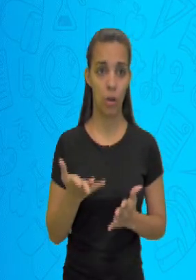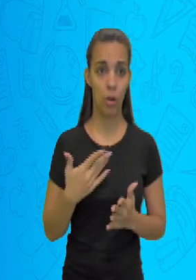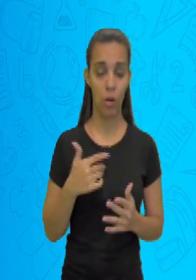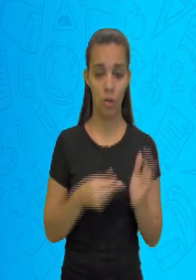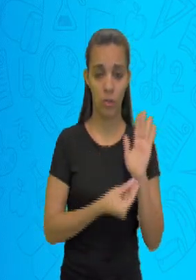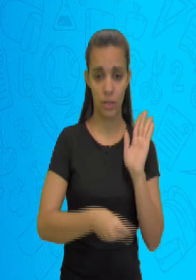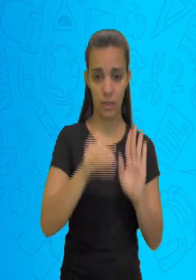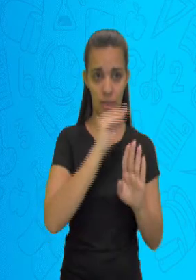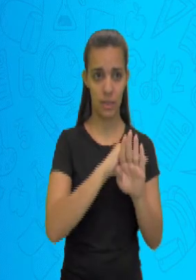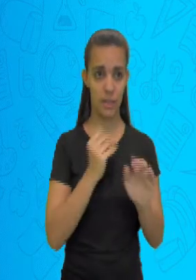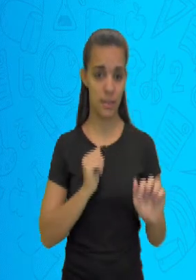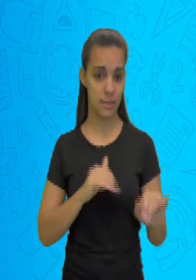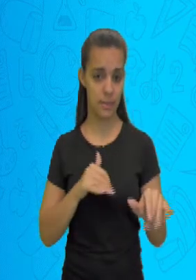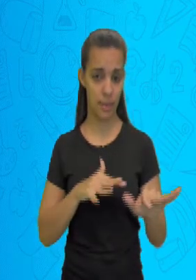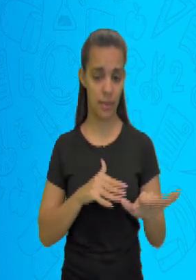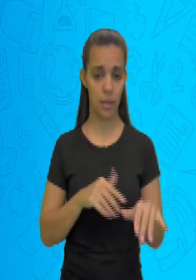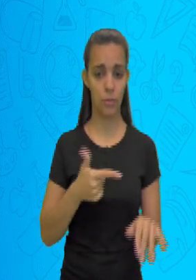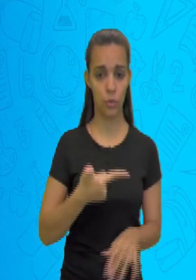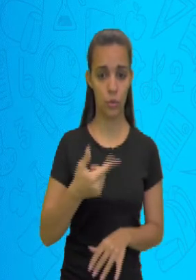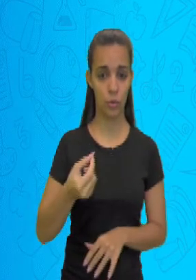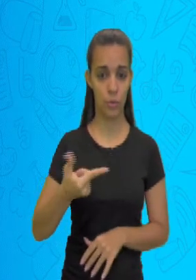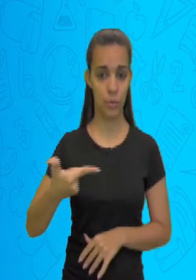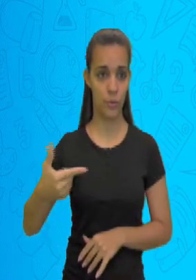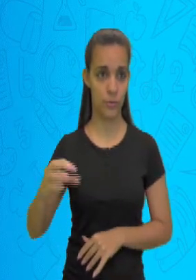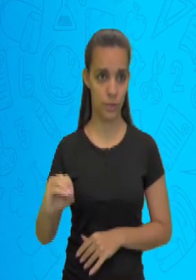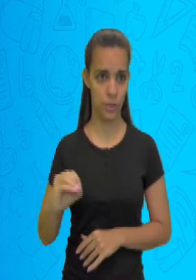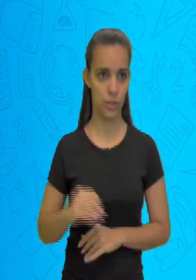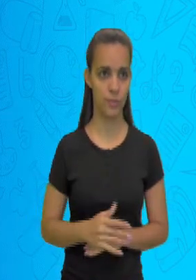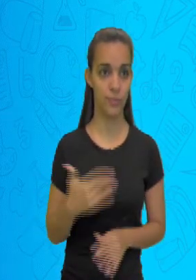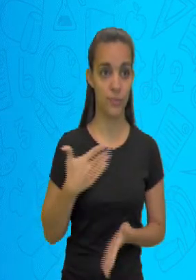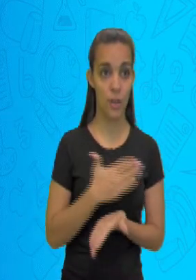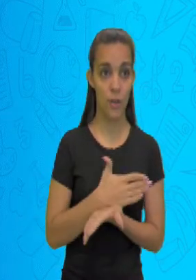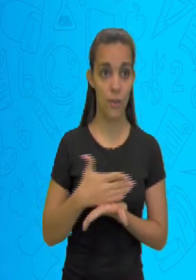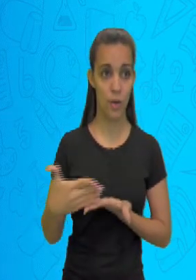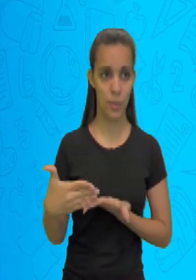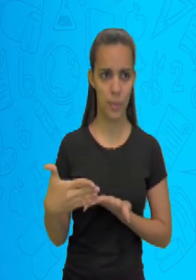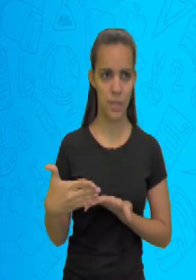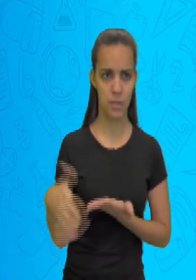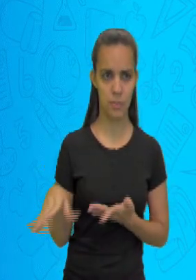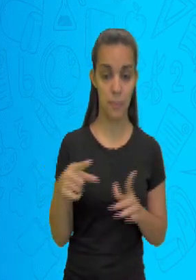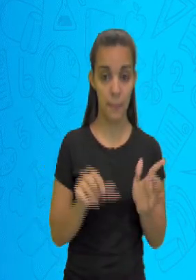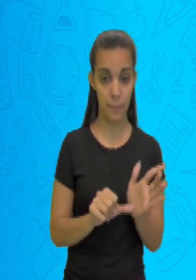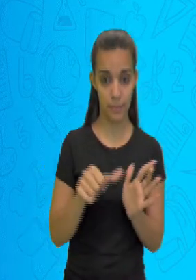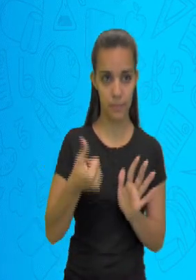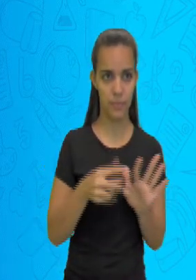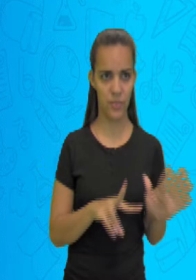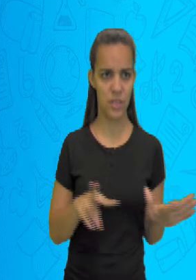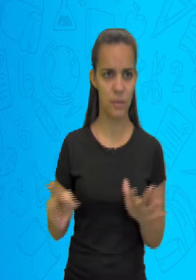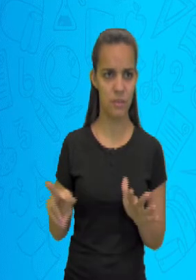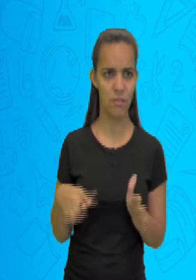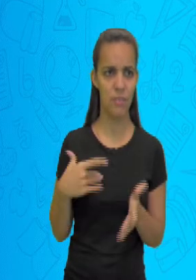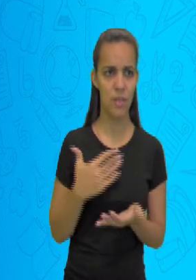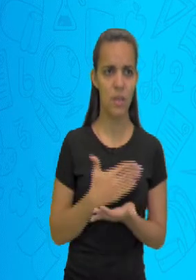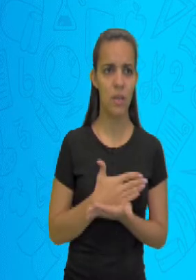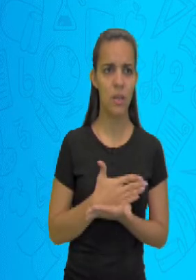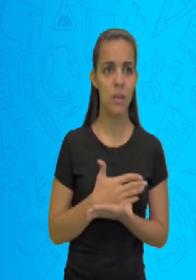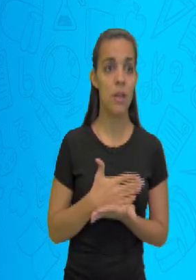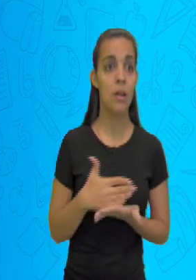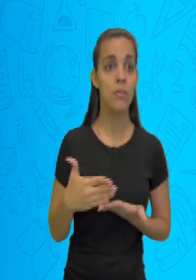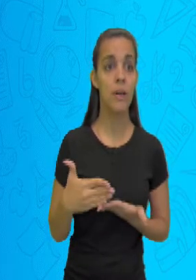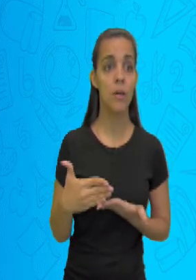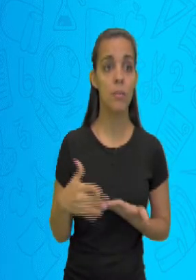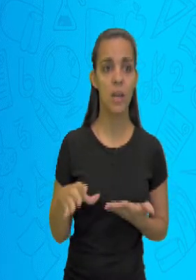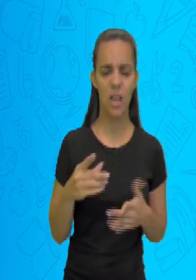de 2020. Olha só, nós começamos aqui a primeira semana. Ela é completa ou